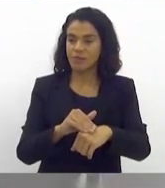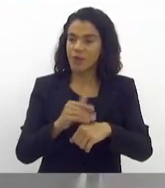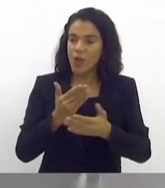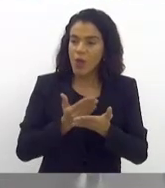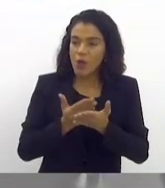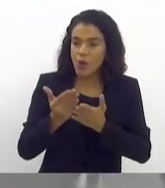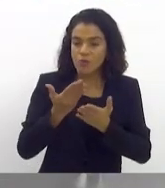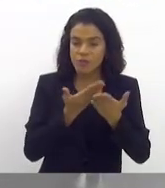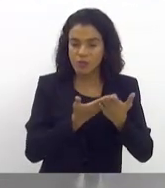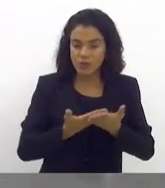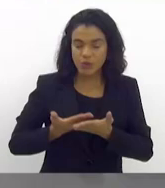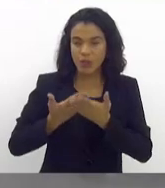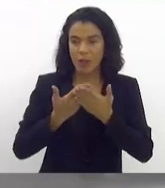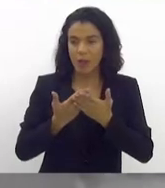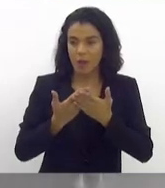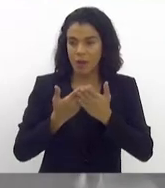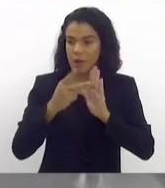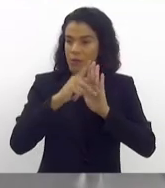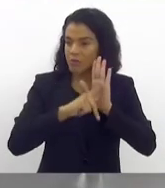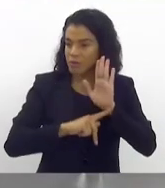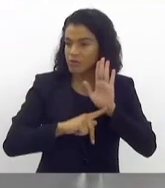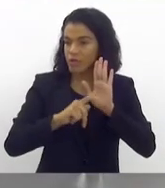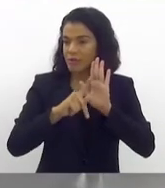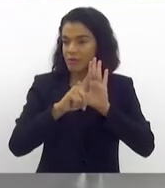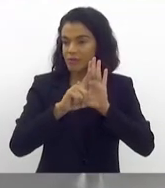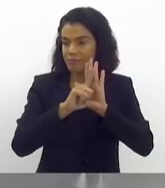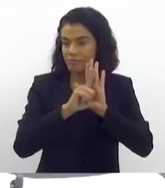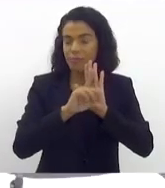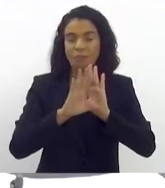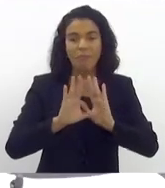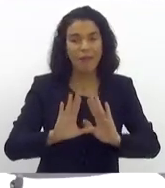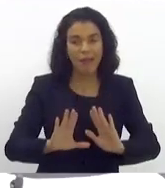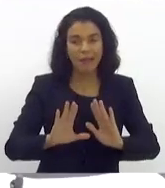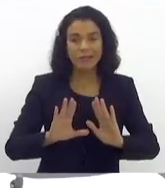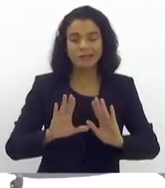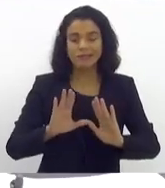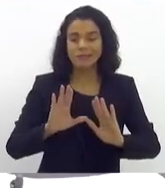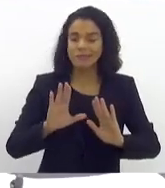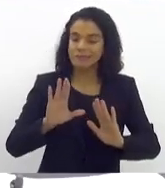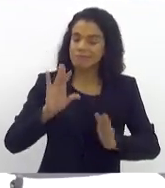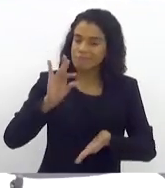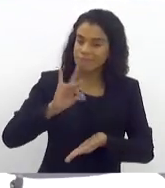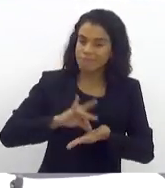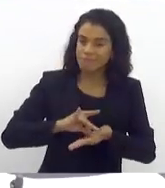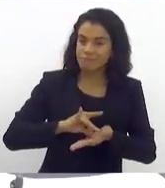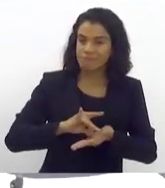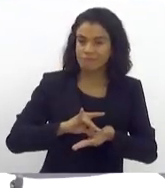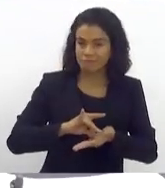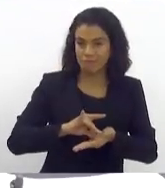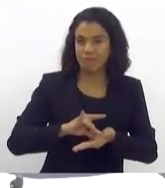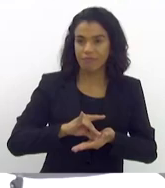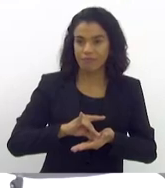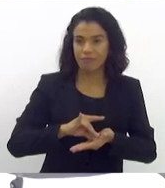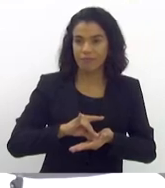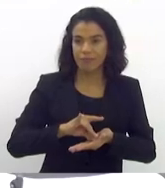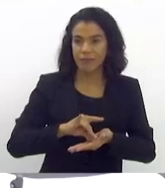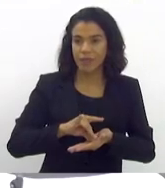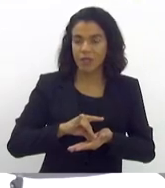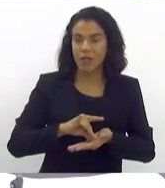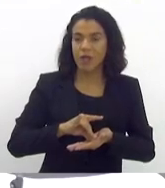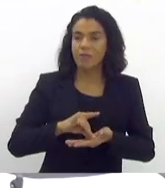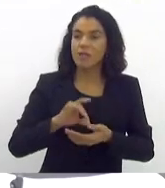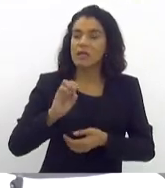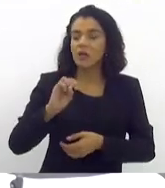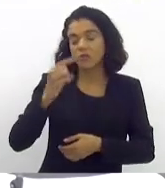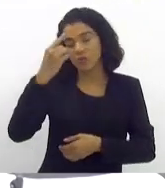comecei a estudar o projeto, mas não concluí aqui. O deputado Flávio Serafini, ele me pediu. Eu não sei se isso pode ser